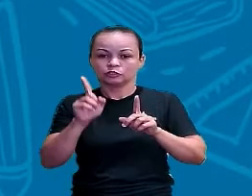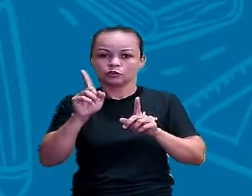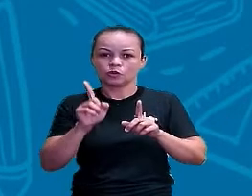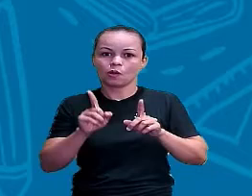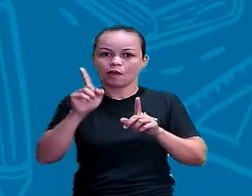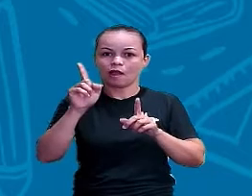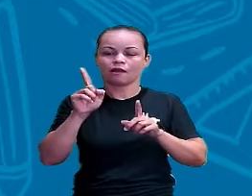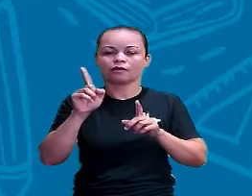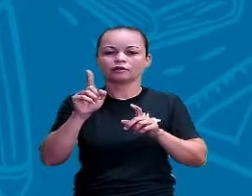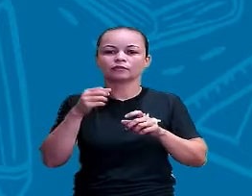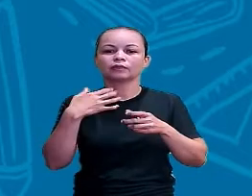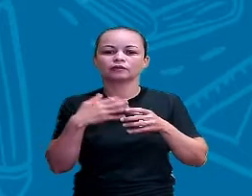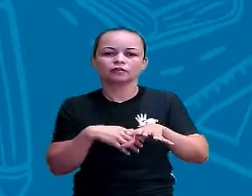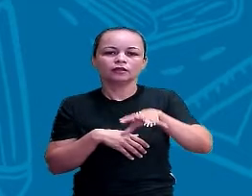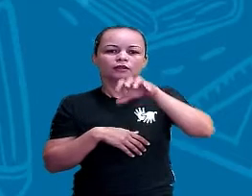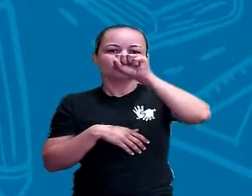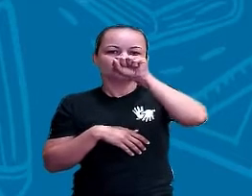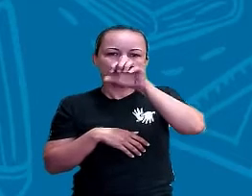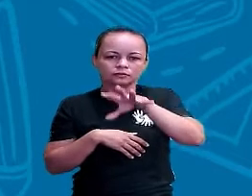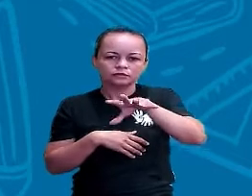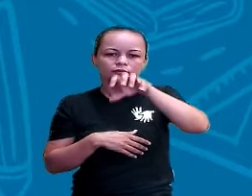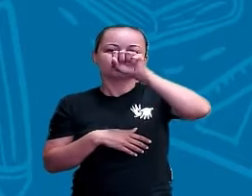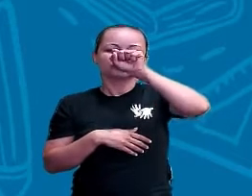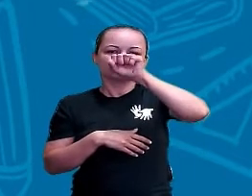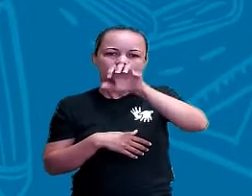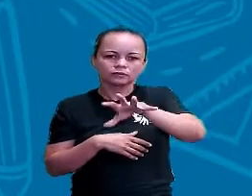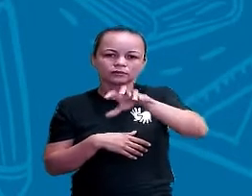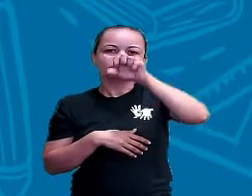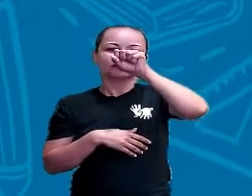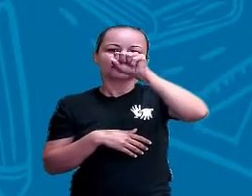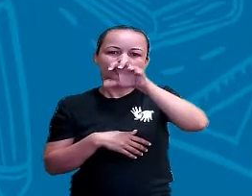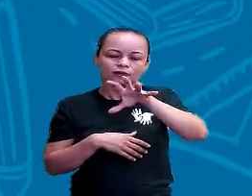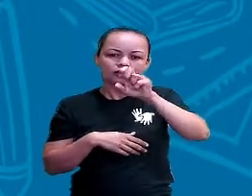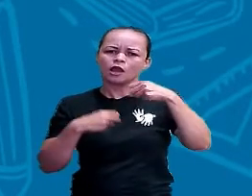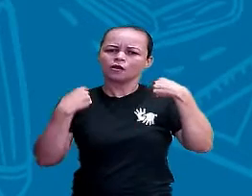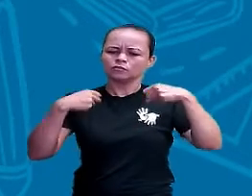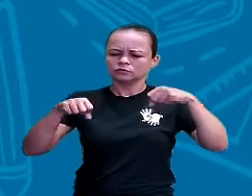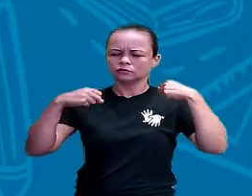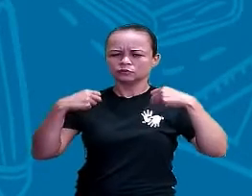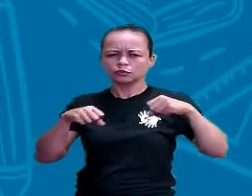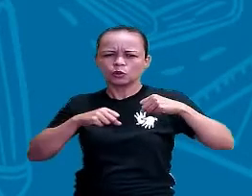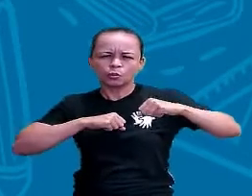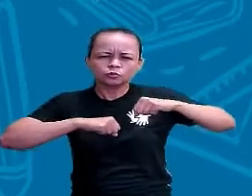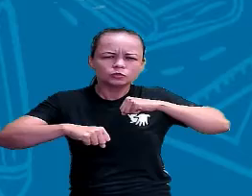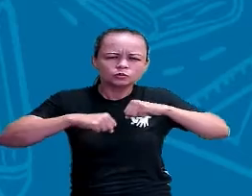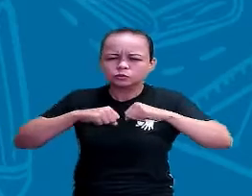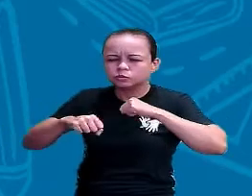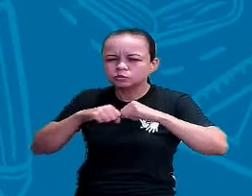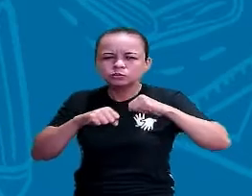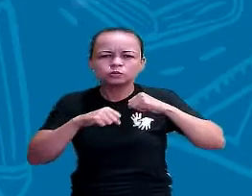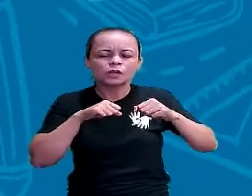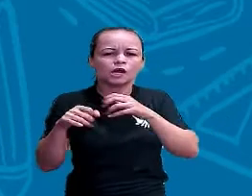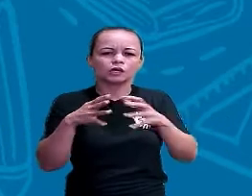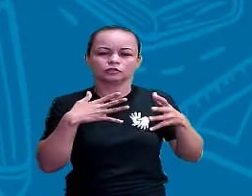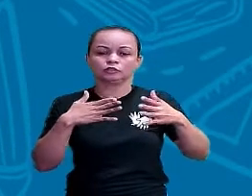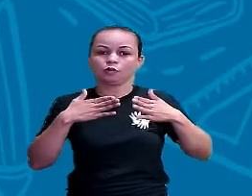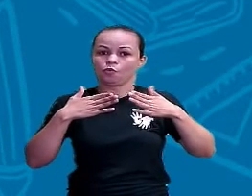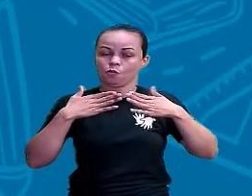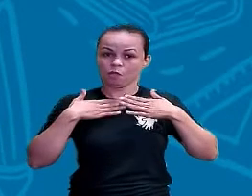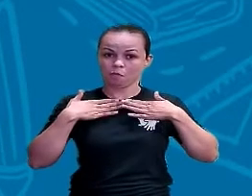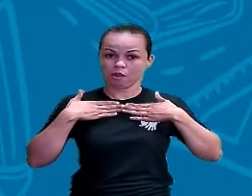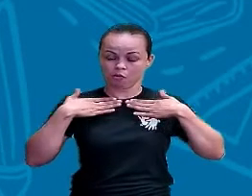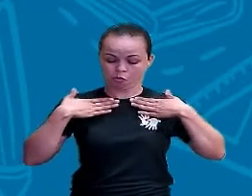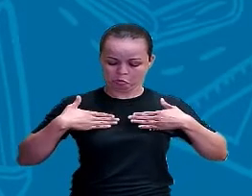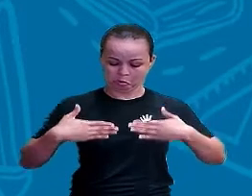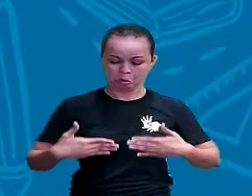para cima, ela vai aumentar. Porque se eu estou fazendo esforço, né? Consequentemente, o meu corpo, o meu